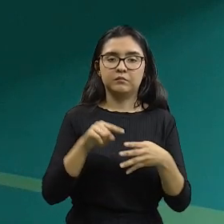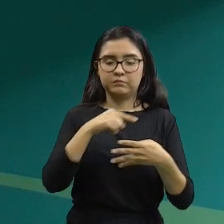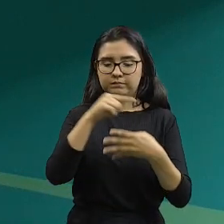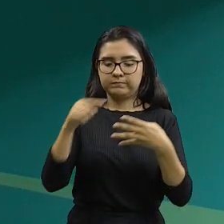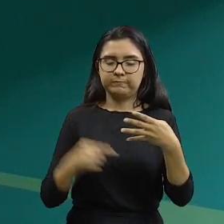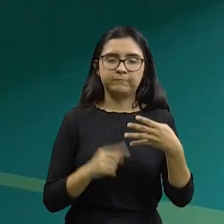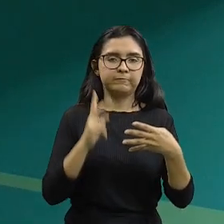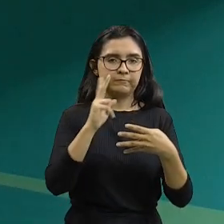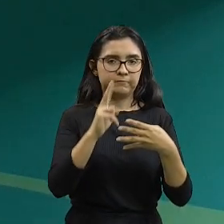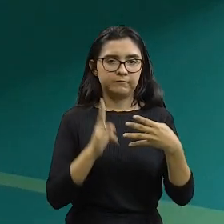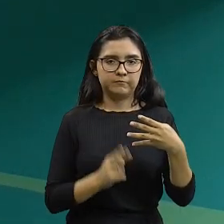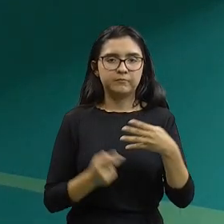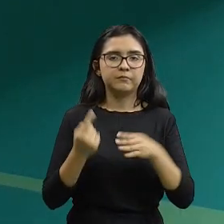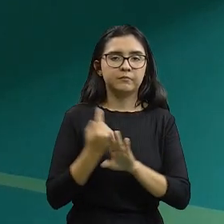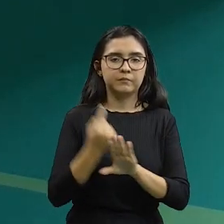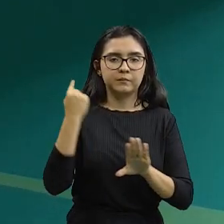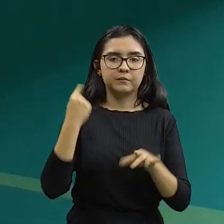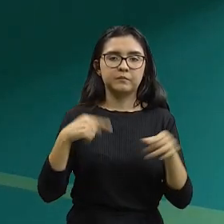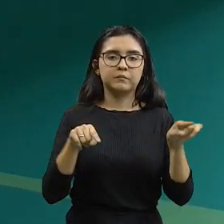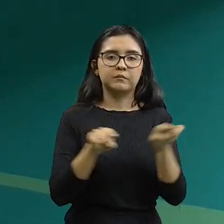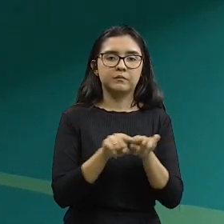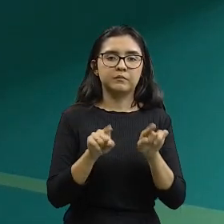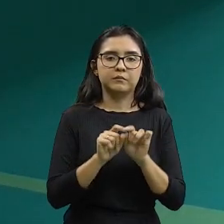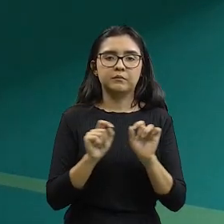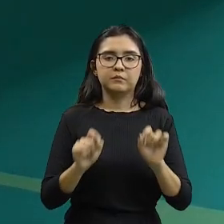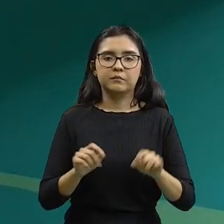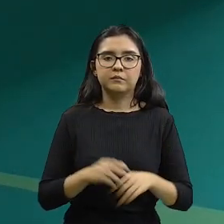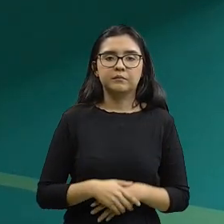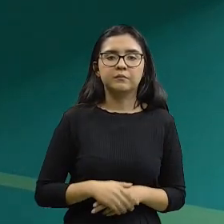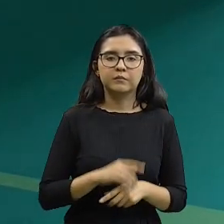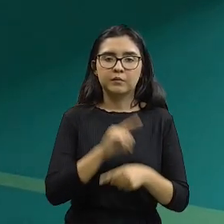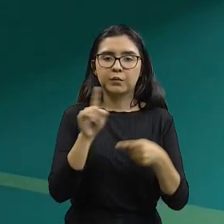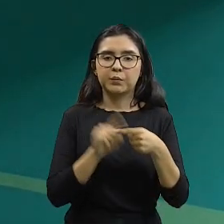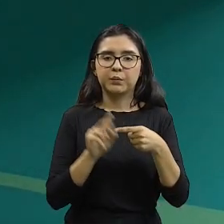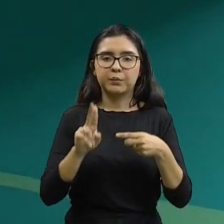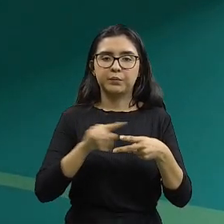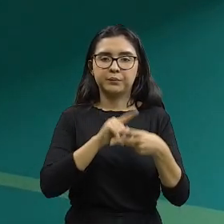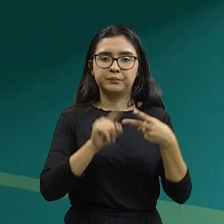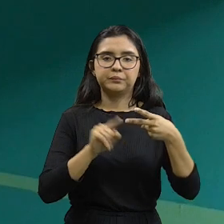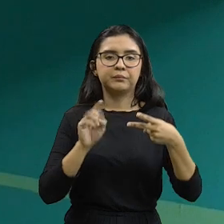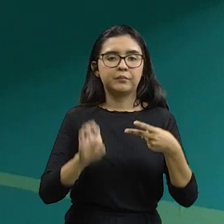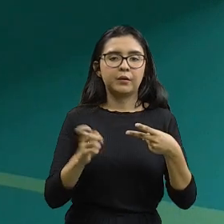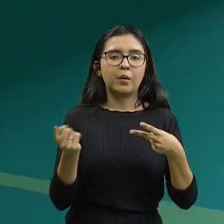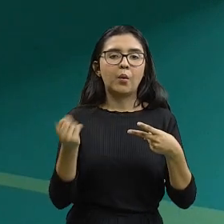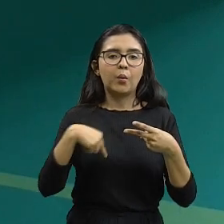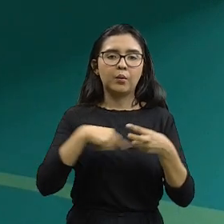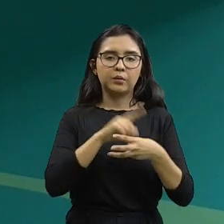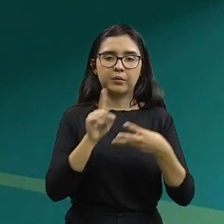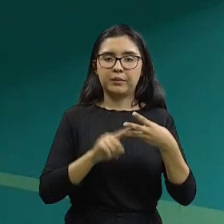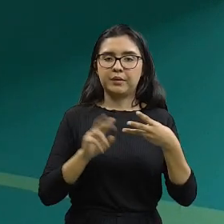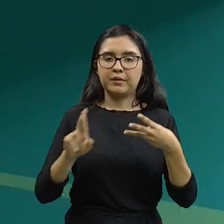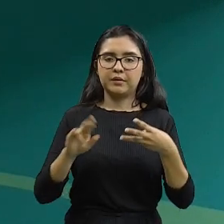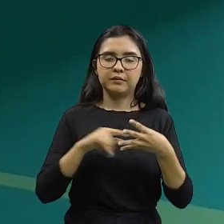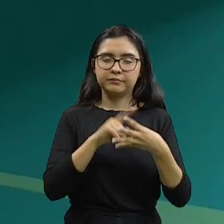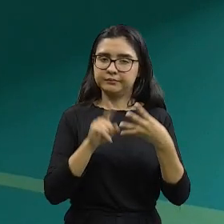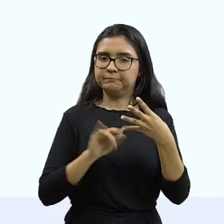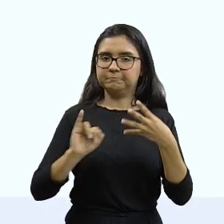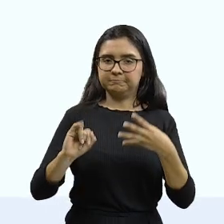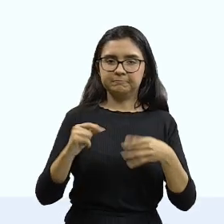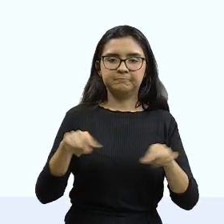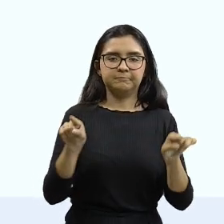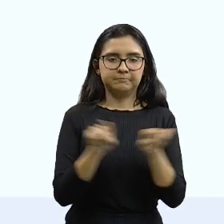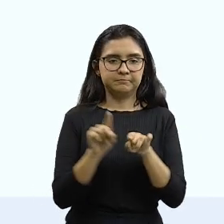tensão, força contrária à eletromotriz, força contra a eletromotriz, porque ela entra pelo